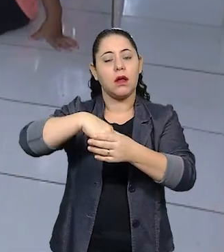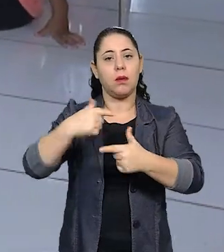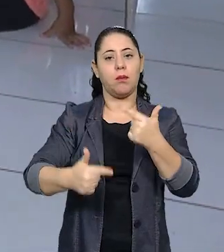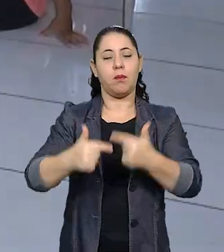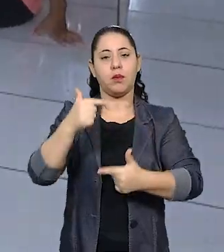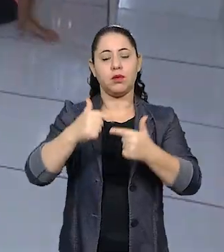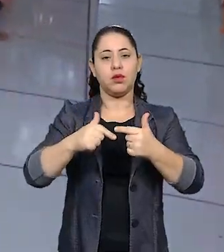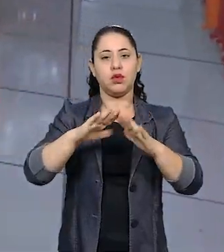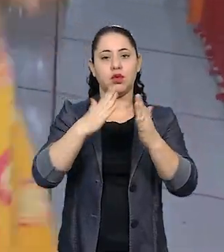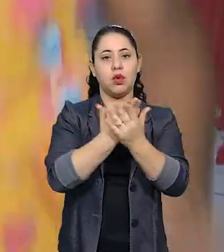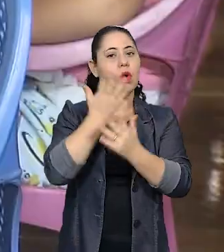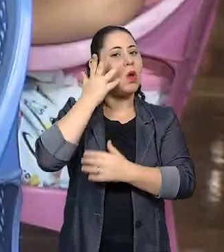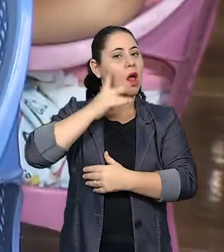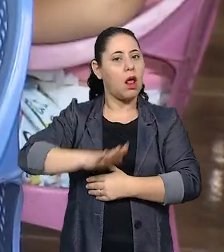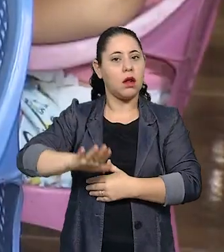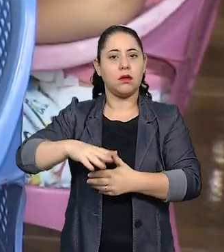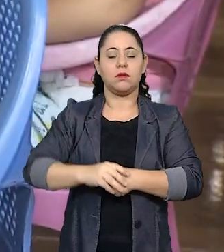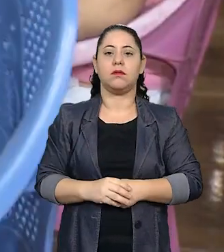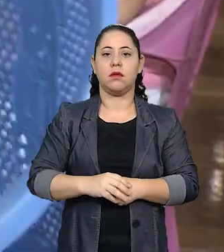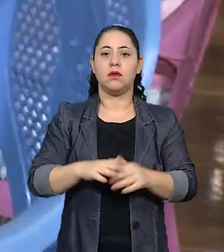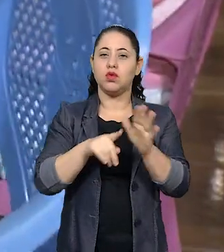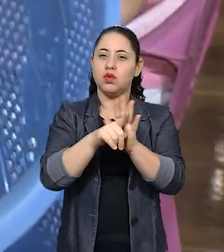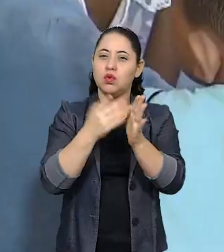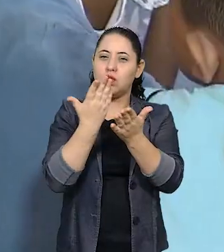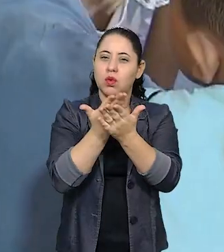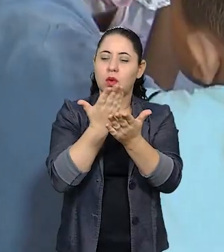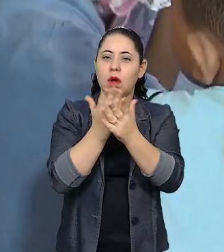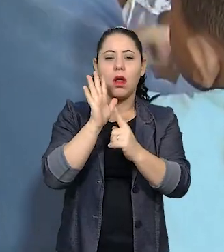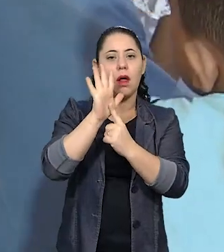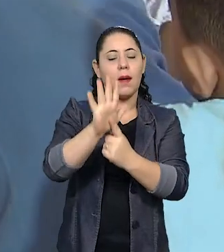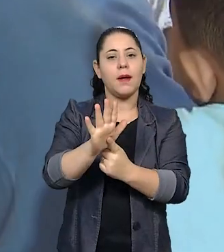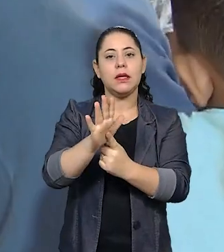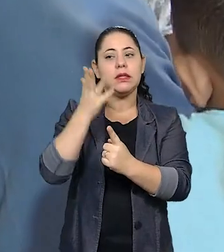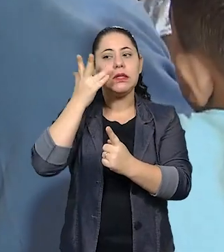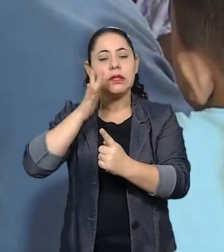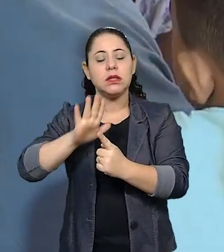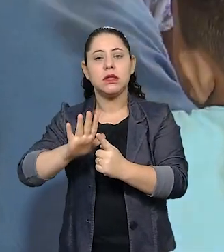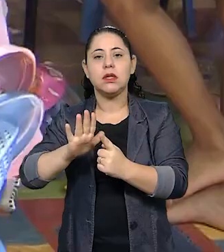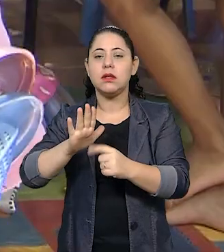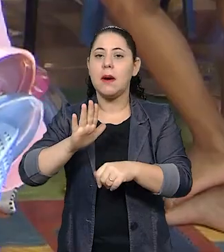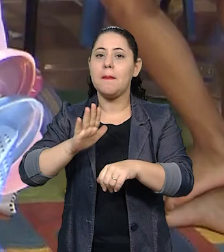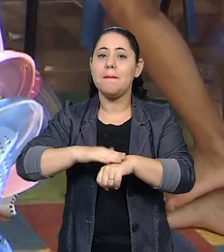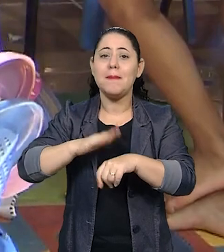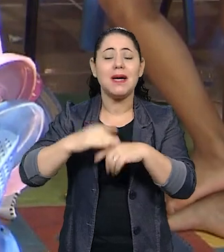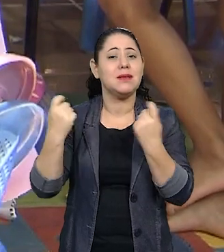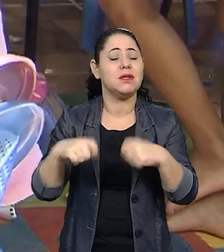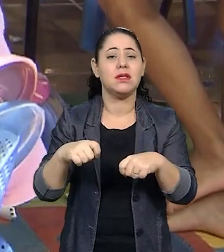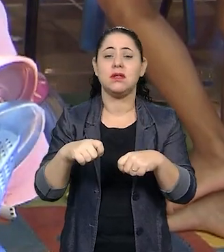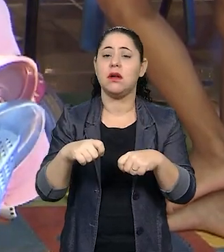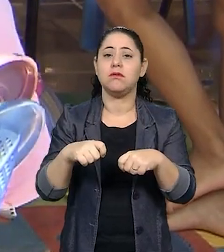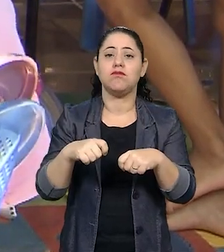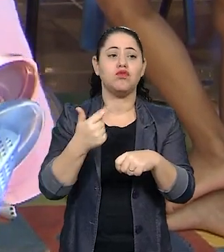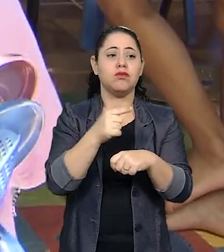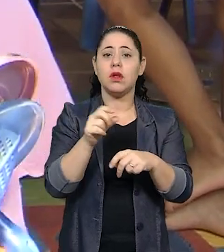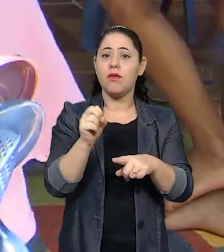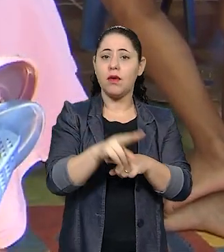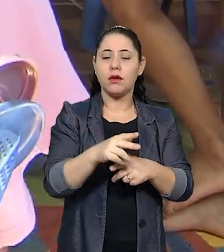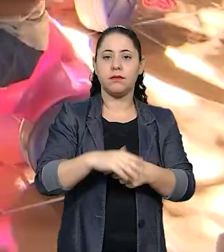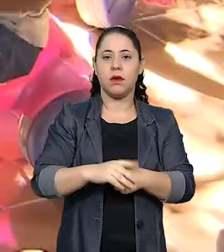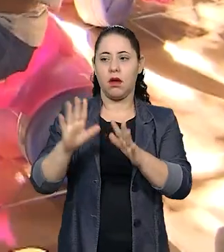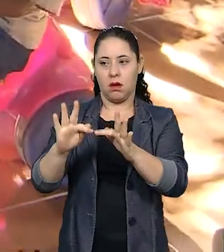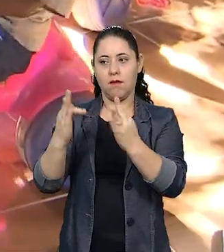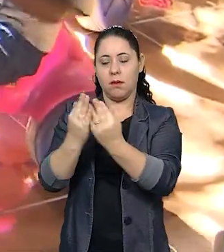muito a perseguir para poder incluir essas crianças e essas famílias que mais precisam dentro da política de creche. O estudo